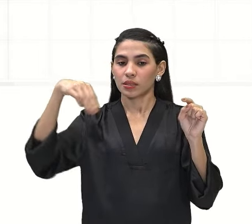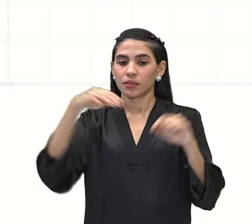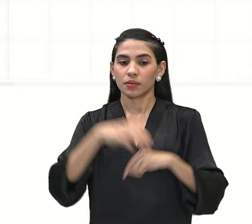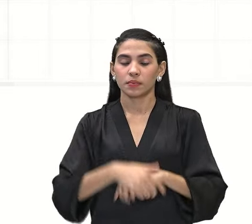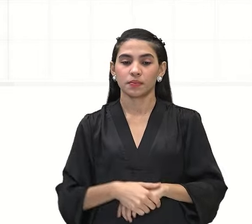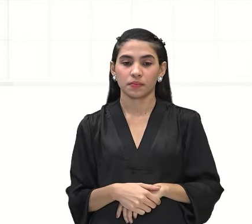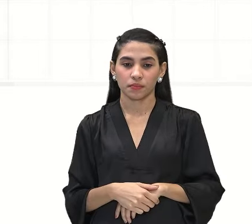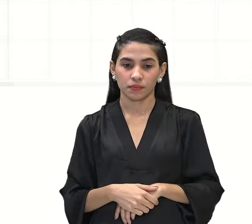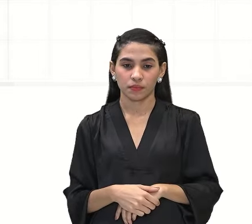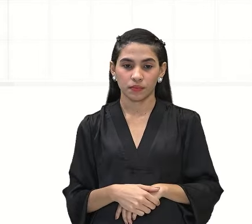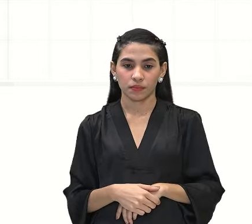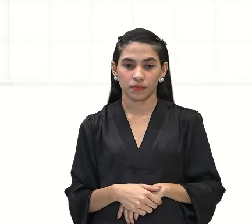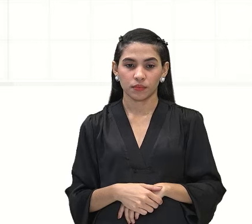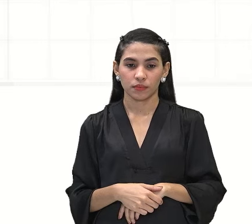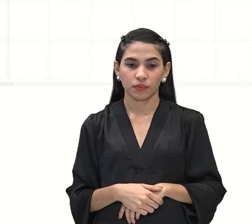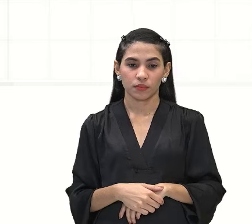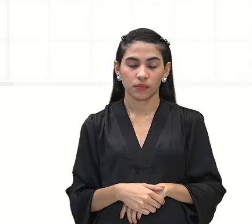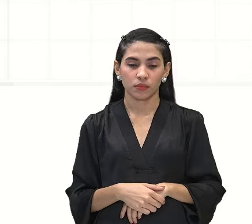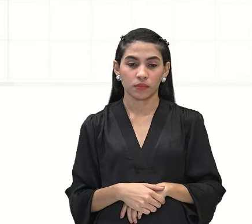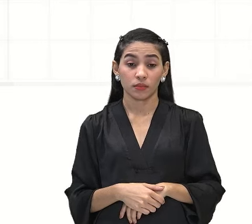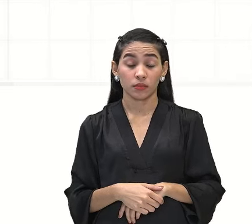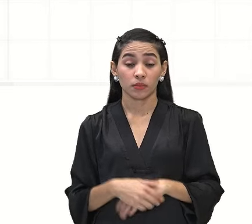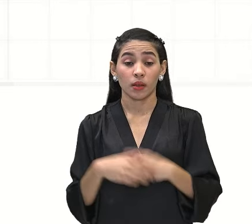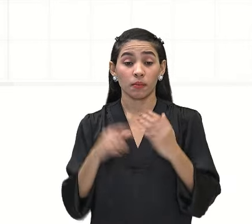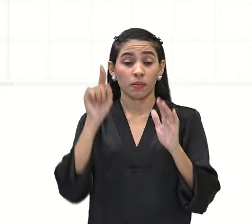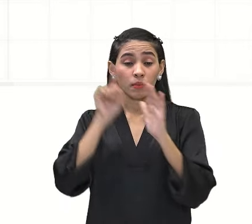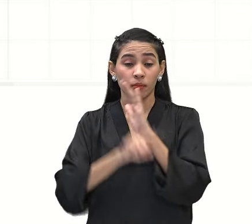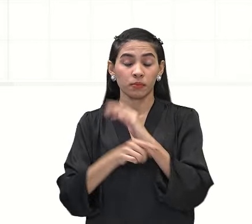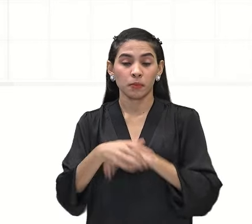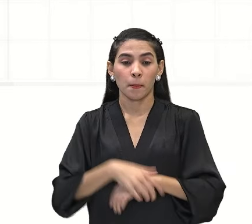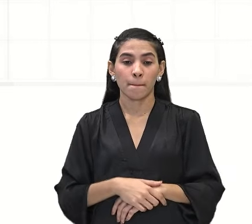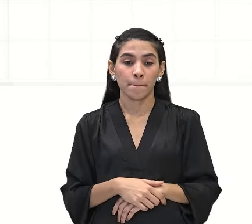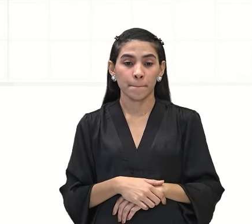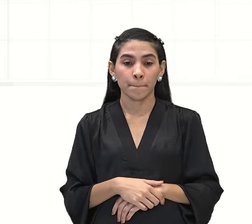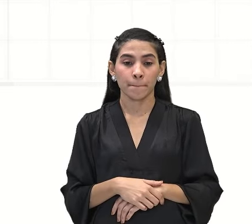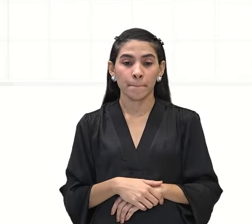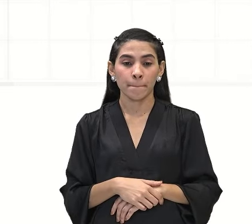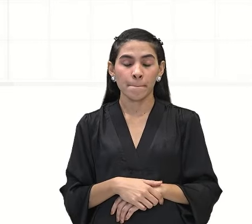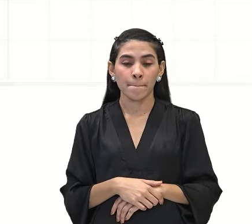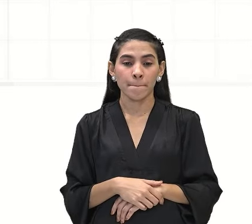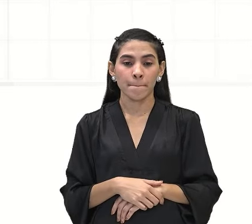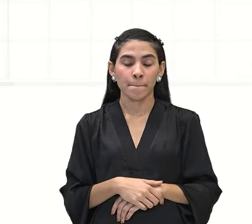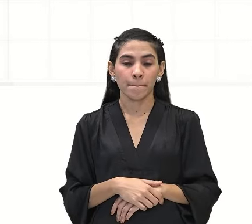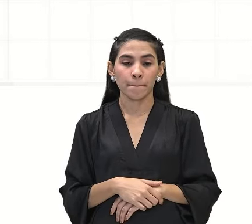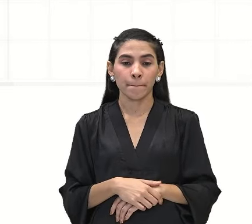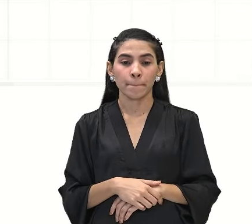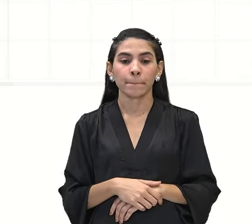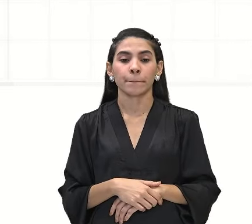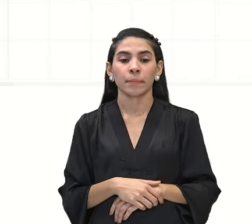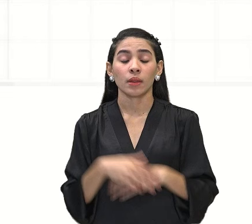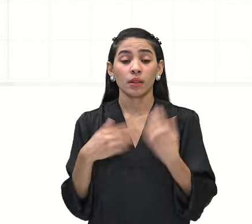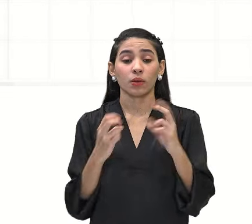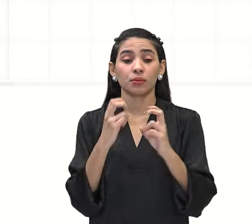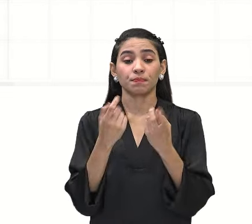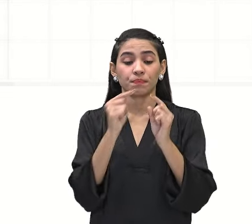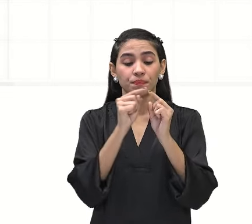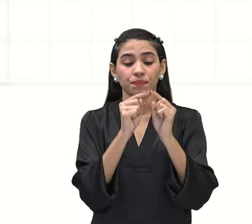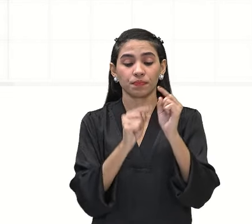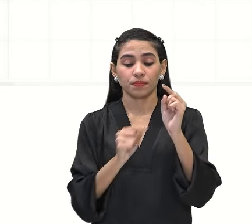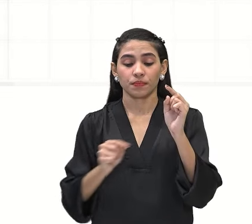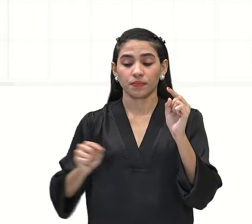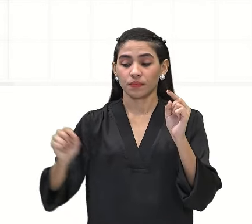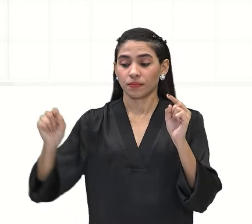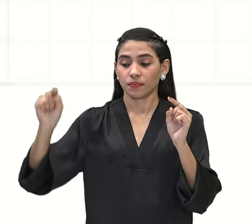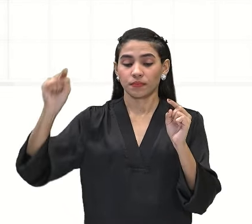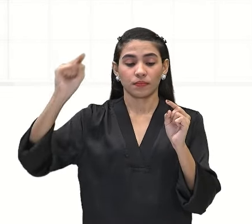então ó ele tá perguntando uma estrutura de Aço na forma de circunferência já fiz